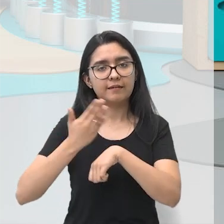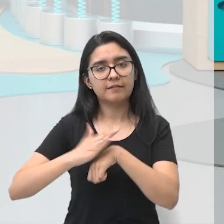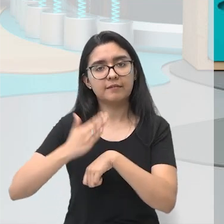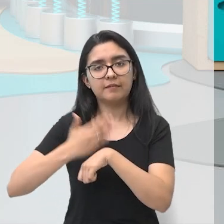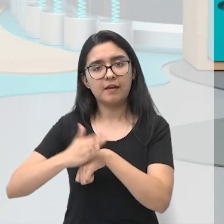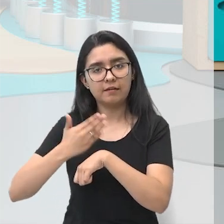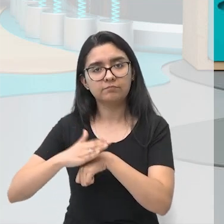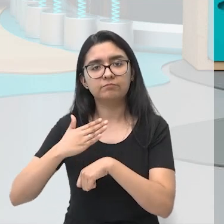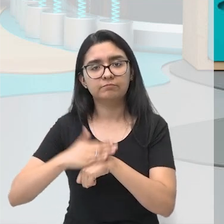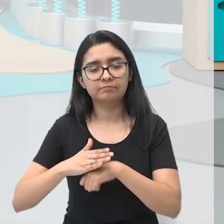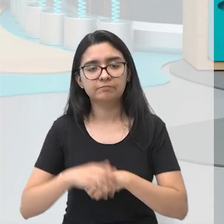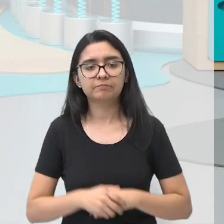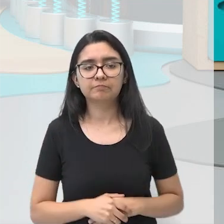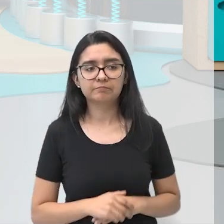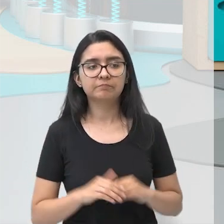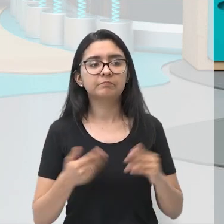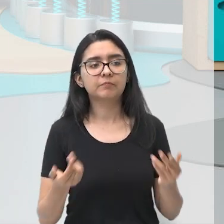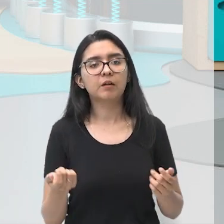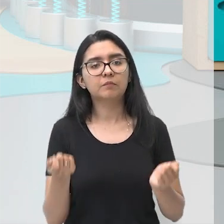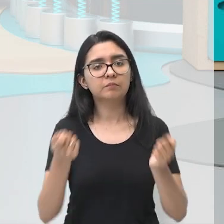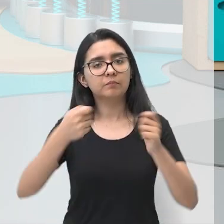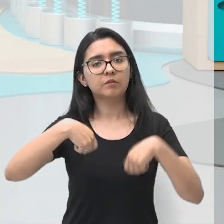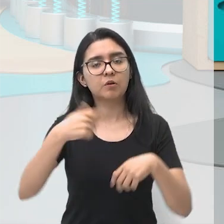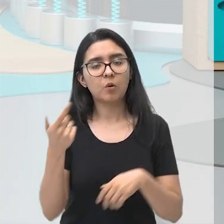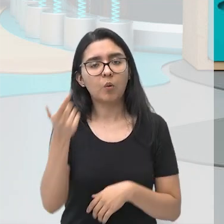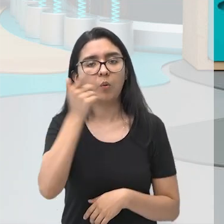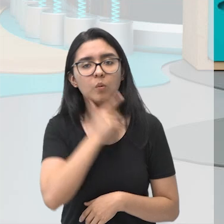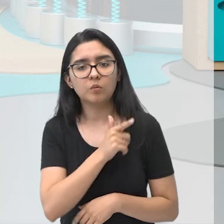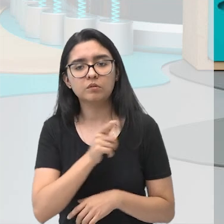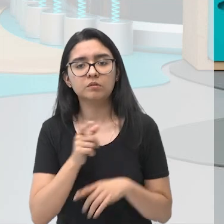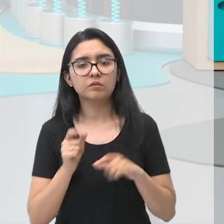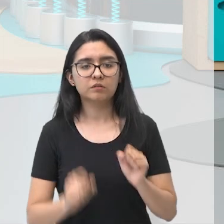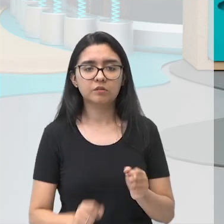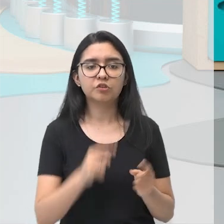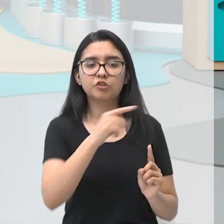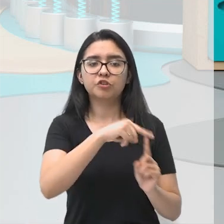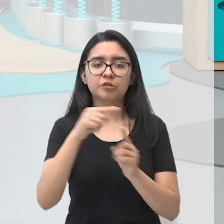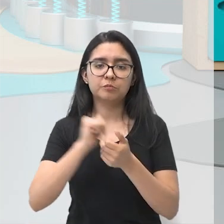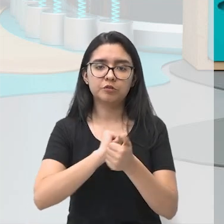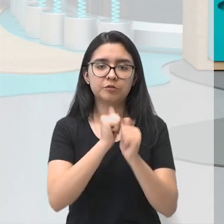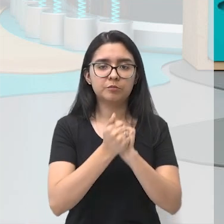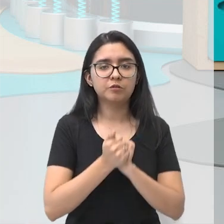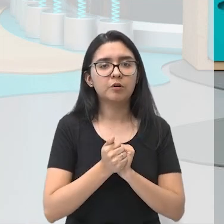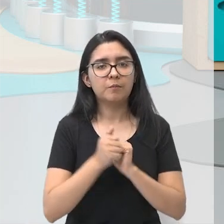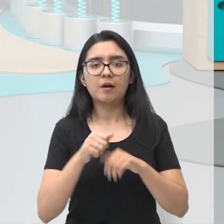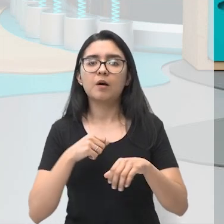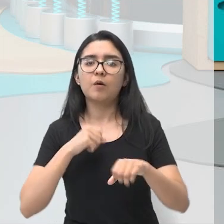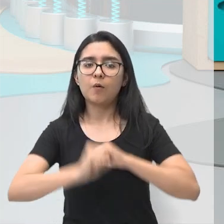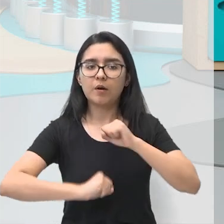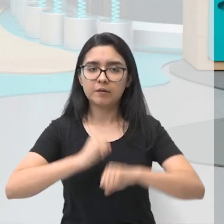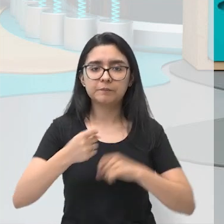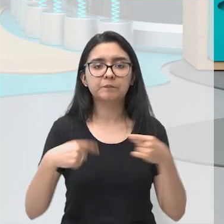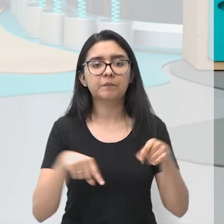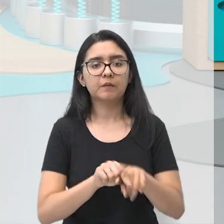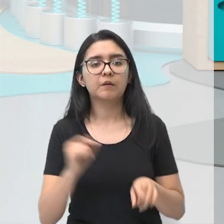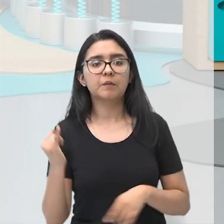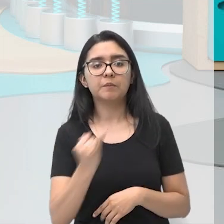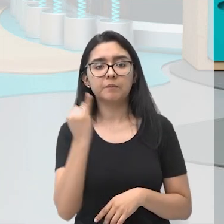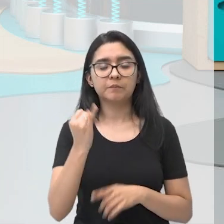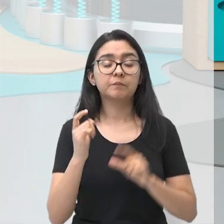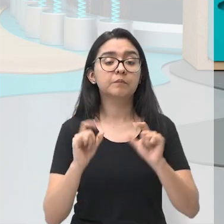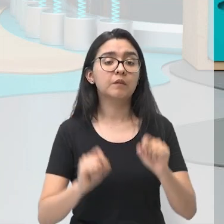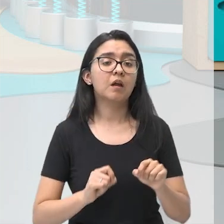treinar para que a gente consiga executar em modalidades como essa. Ela é importante para atividades